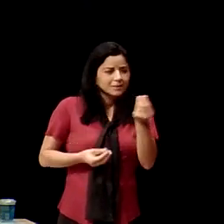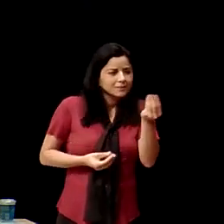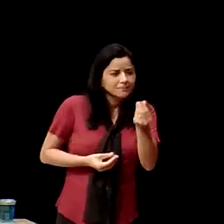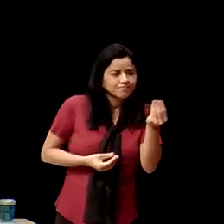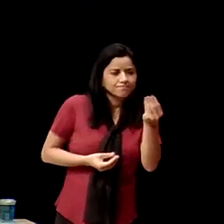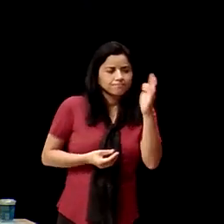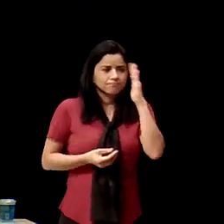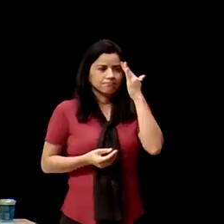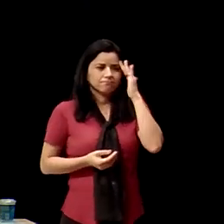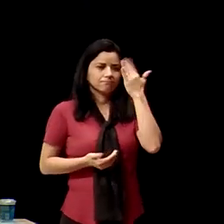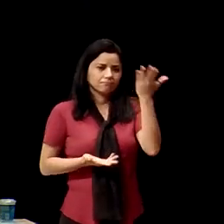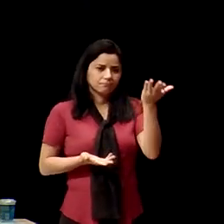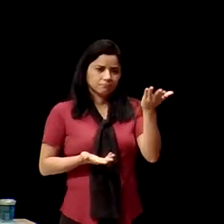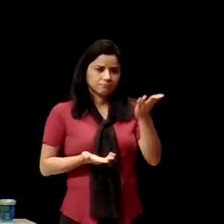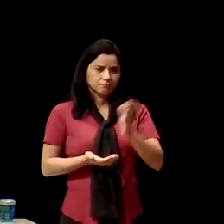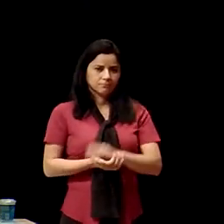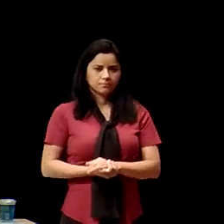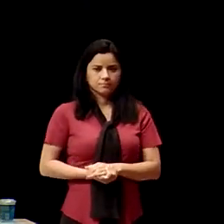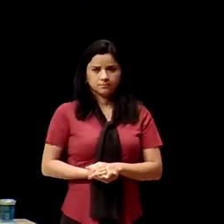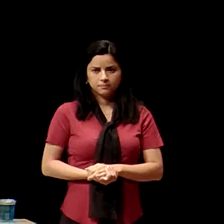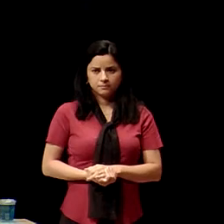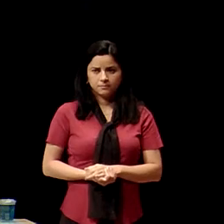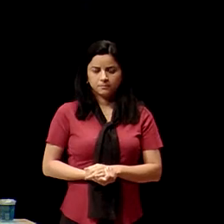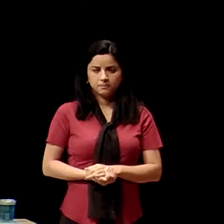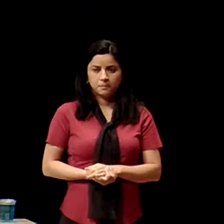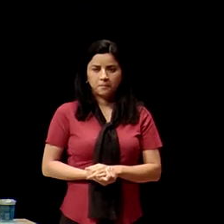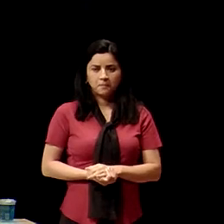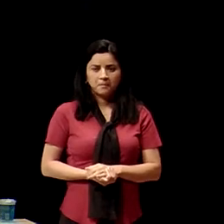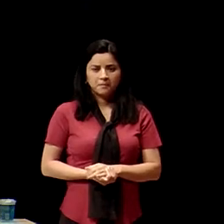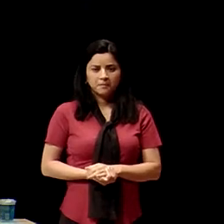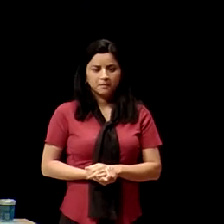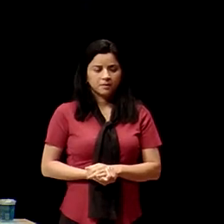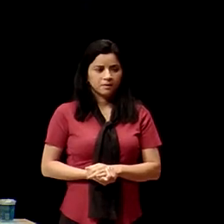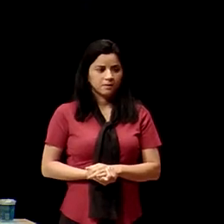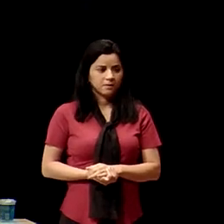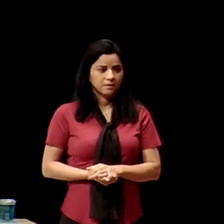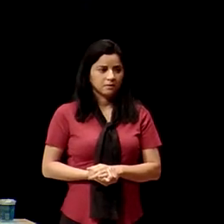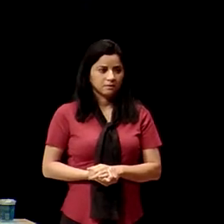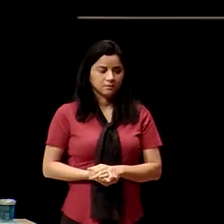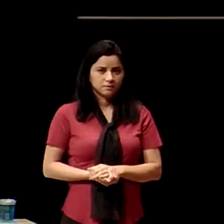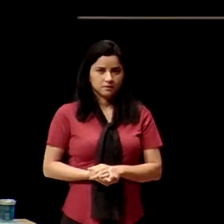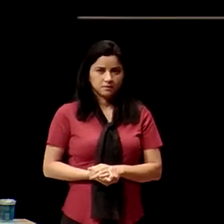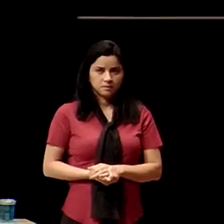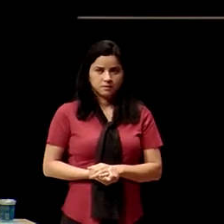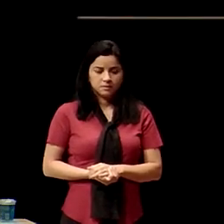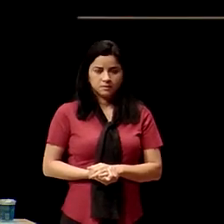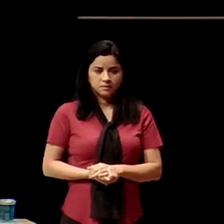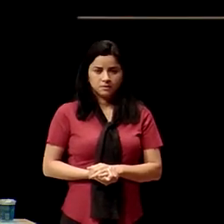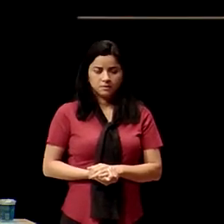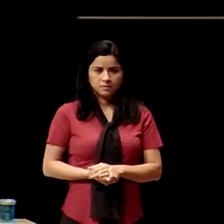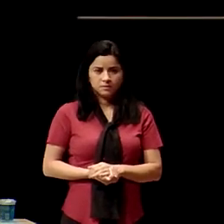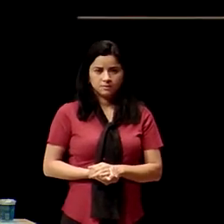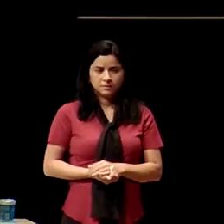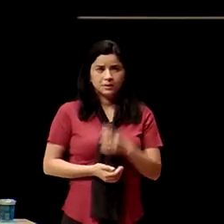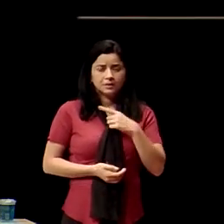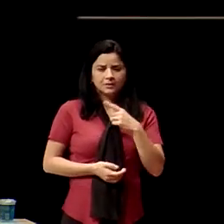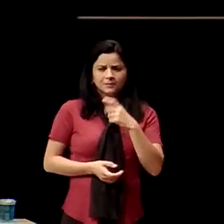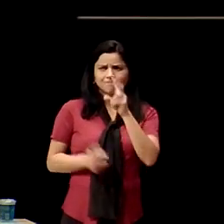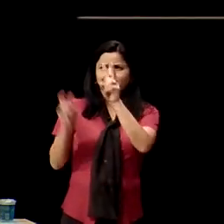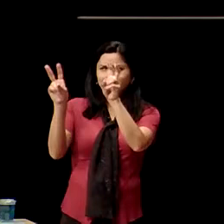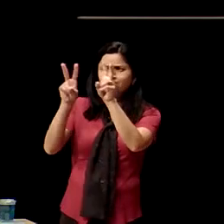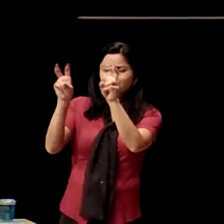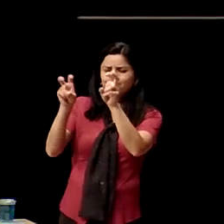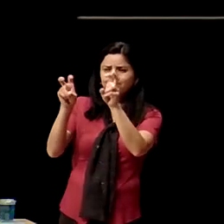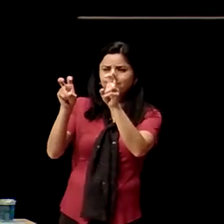esse entendimento. So in this sense, we can say, então, nesses termos, nós